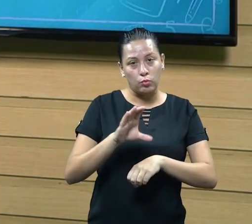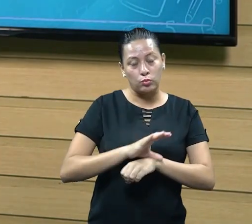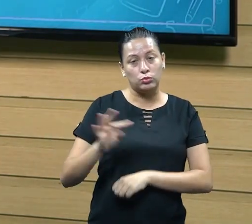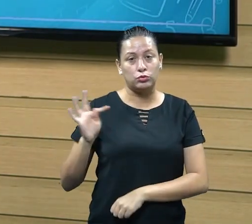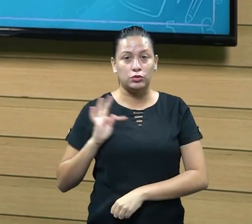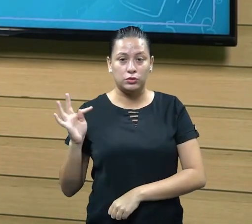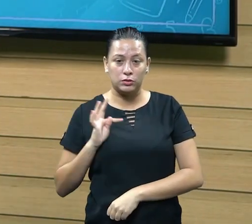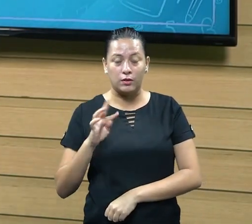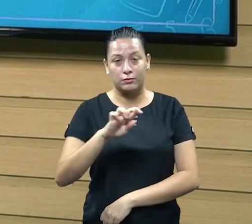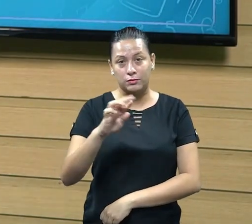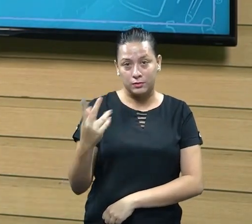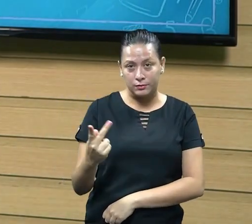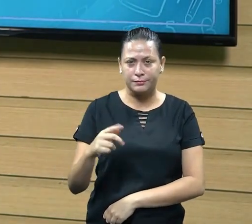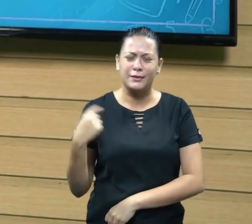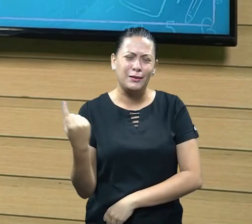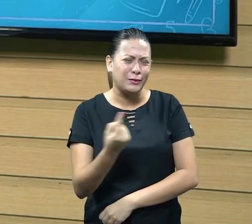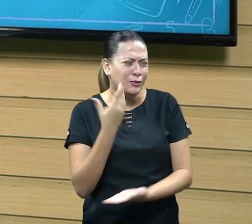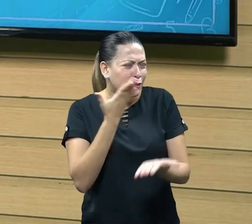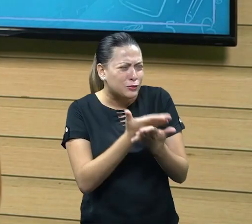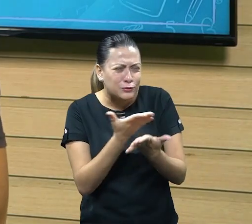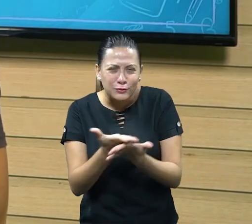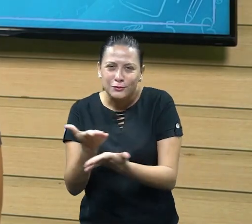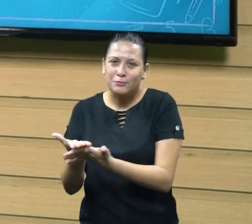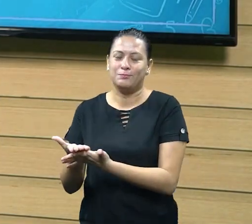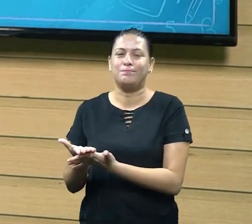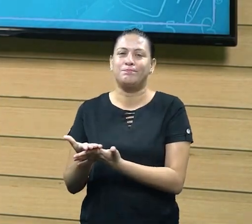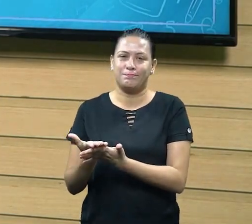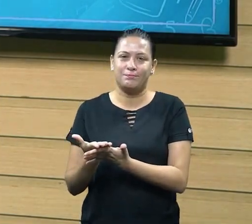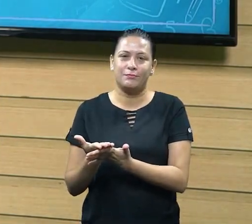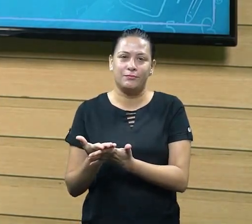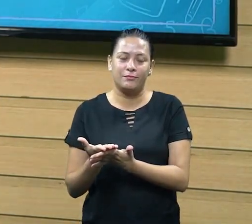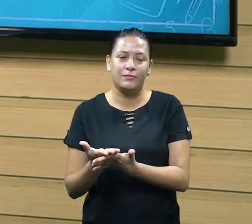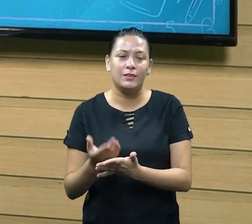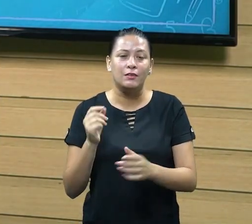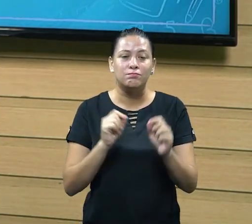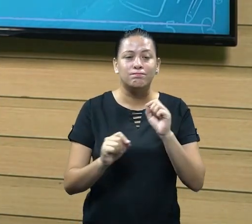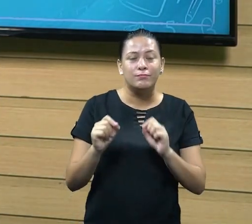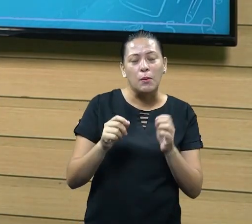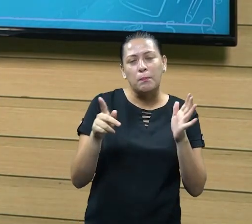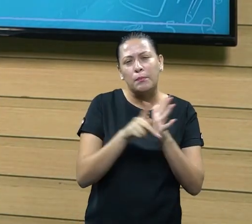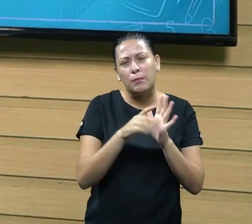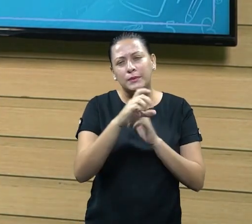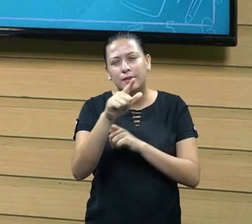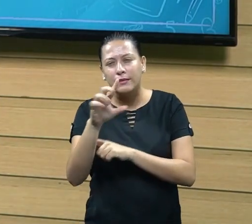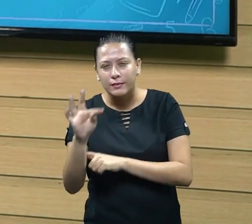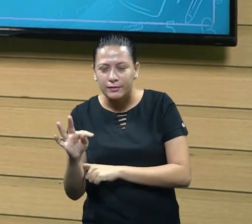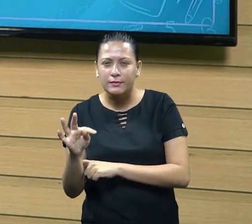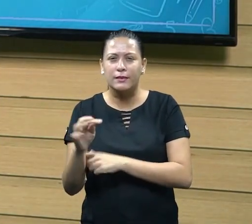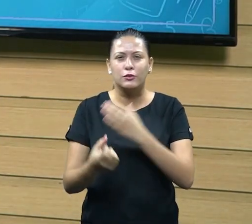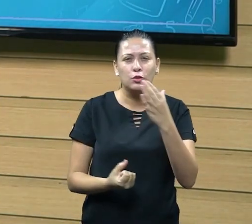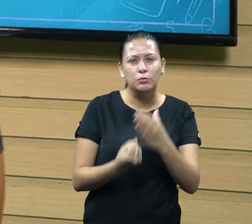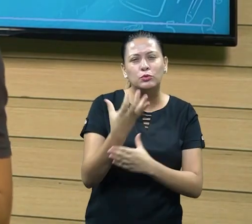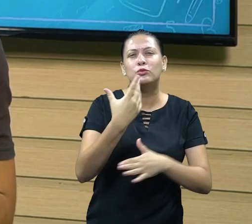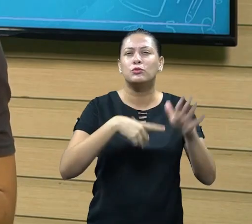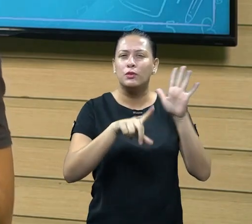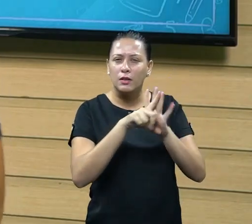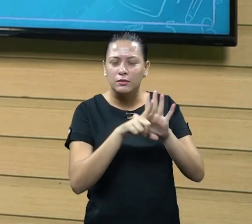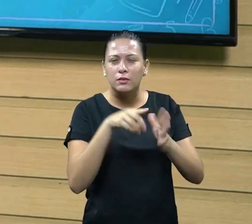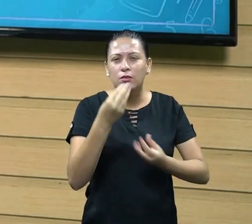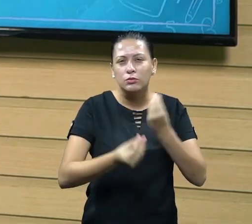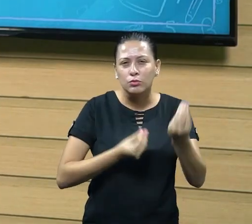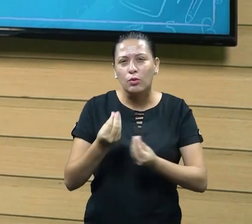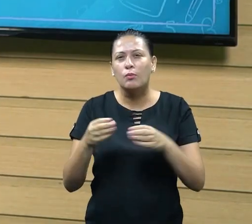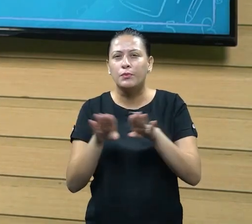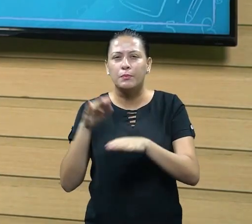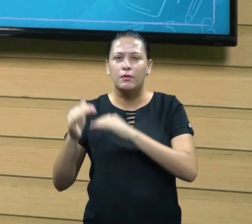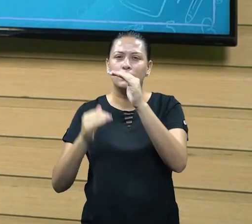tanta coisa que nós já estudamos, né? Falamos lá desde a época da questão da CLT, das origens das leis, falamos da evolução do RH, falamos